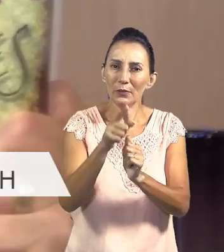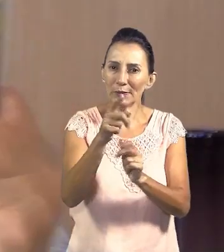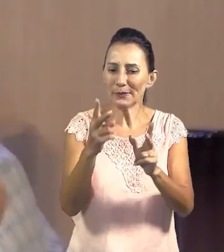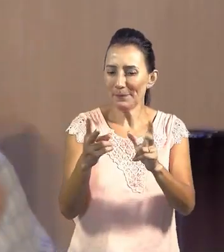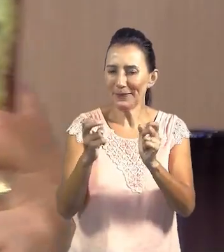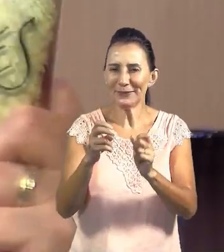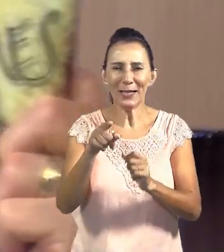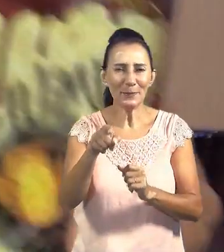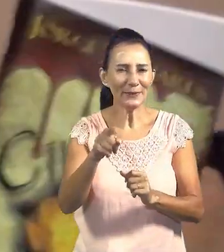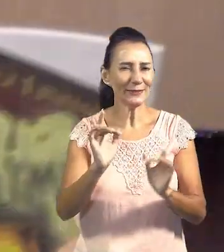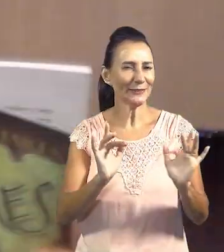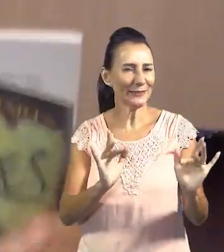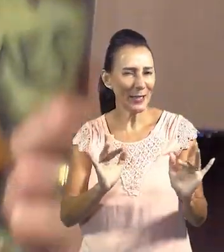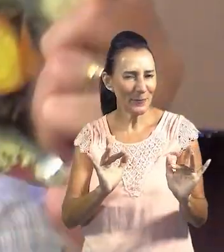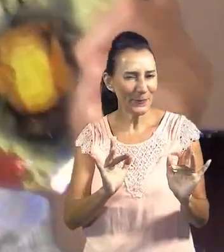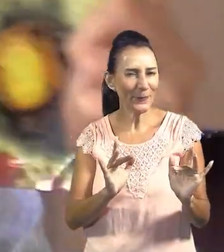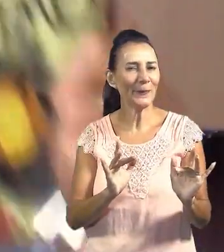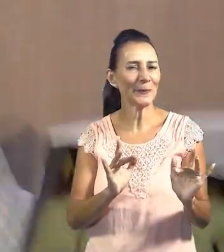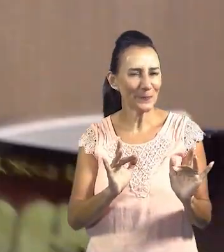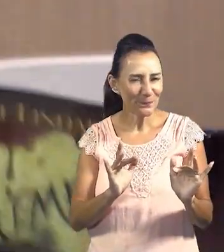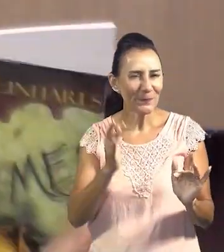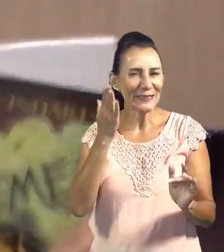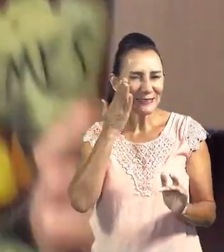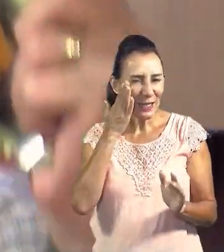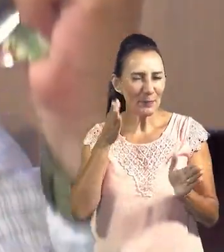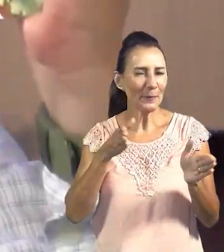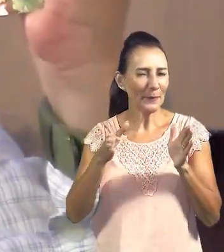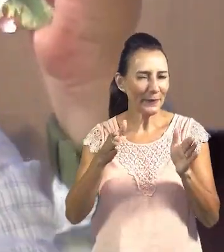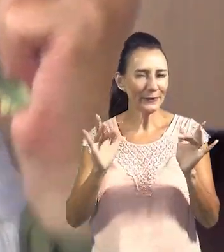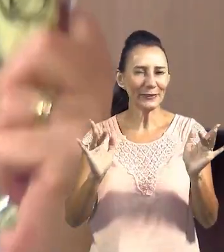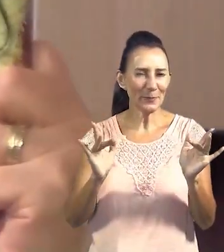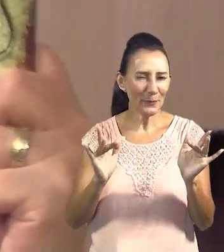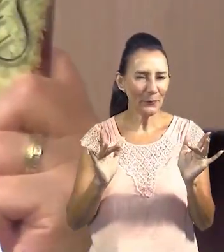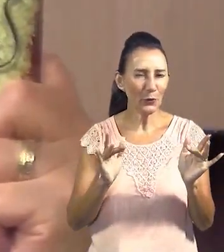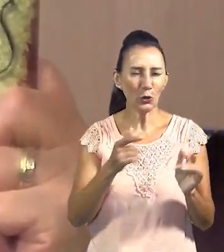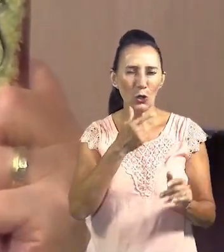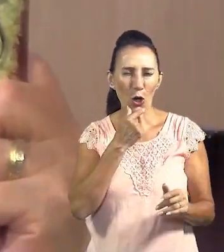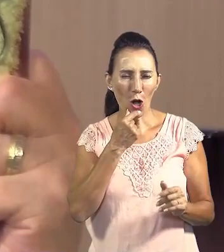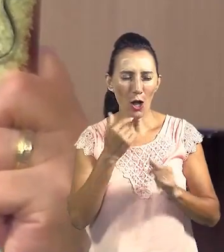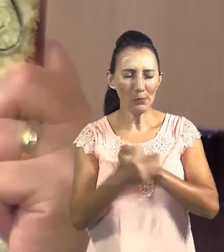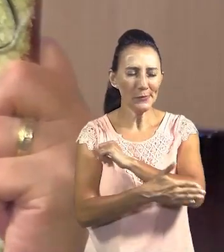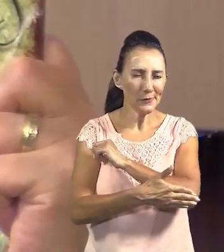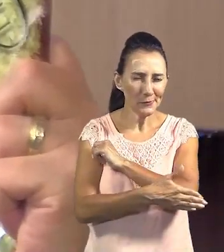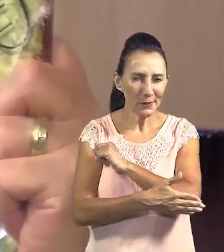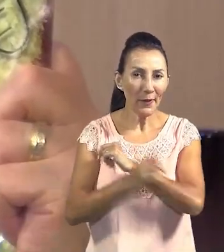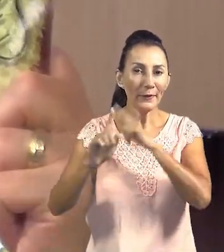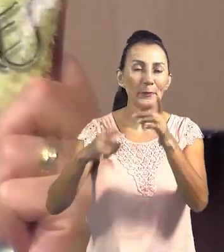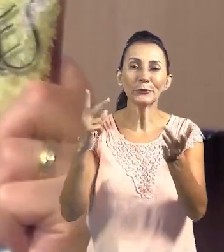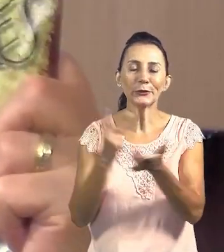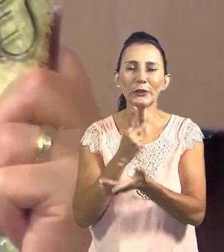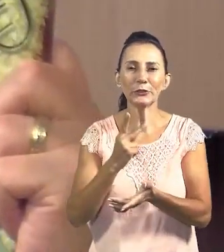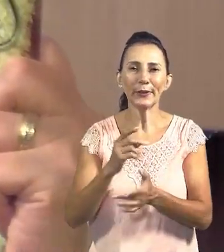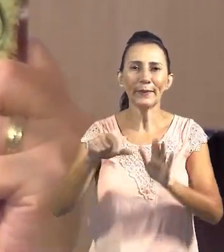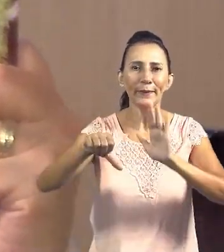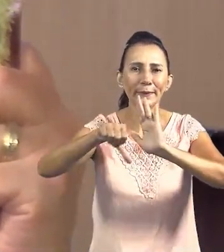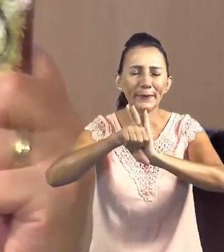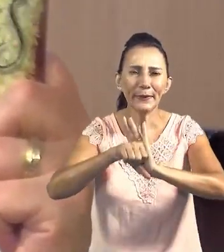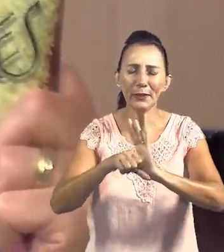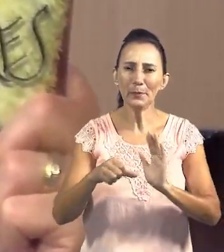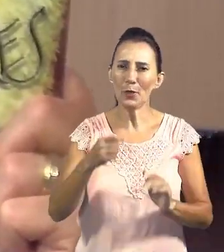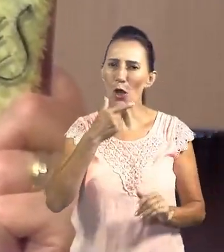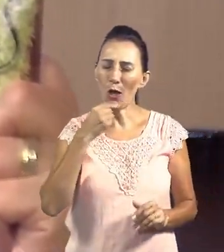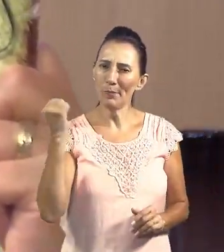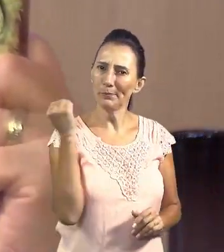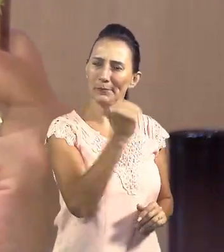Você percebe isso no namoro, aquela namorada, aquele namorado ciumento, aí vem o feminicídio, vem a morte, vem